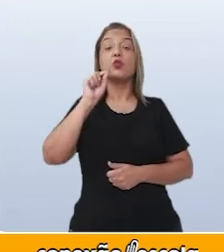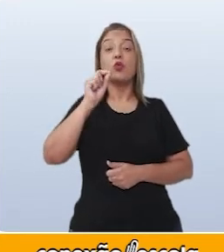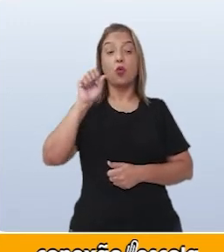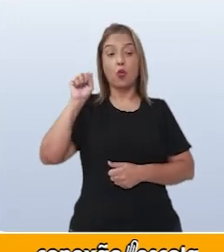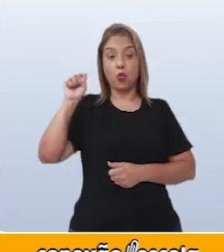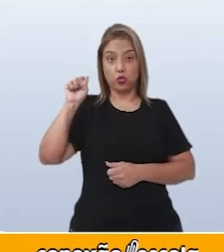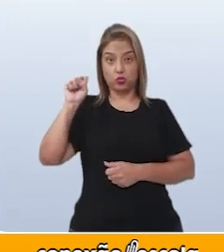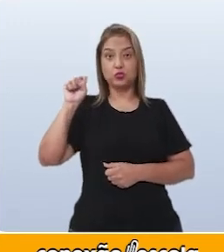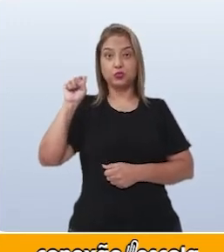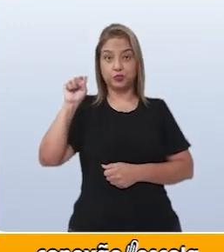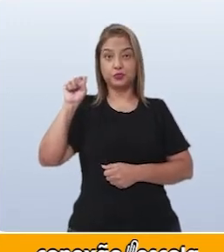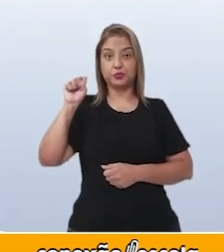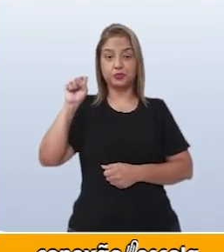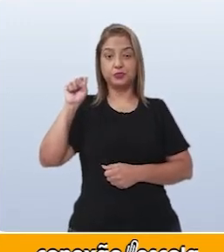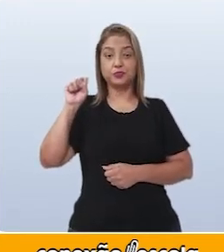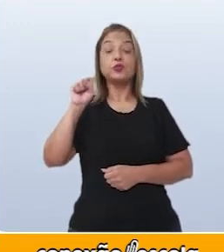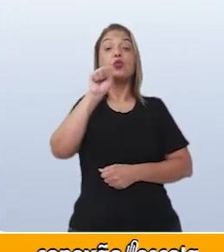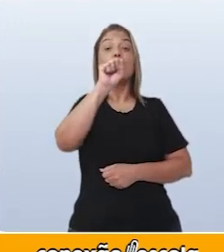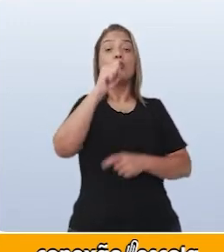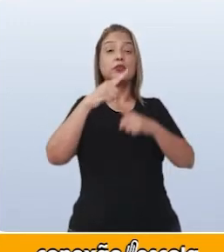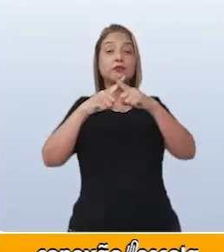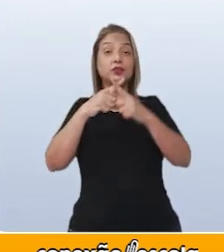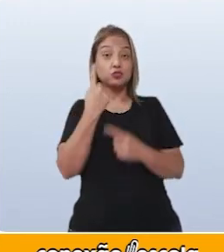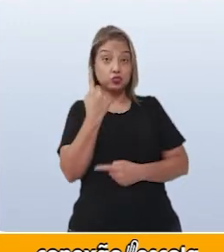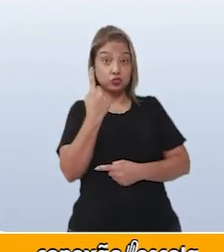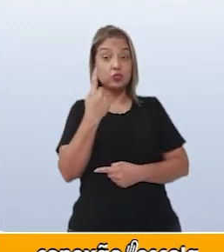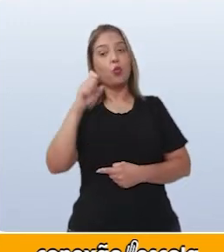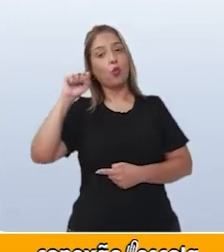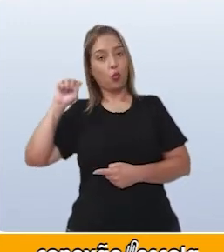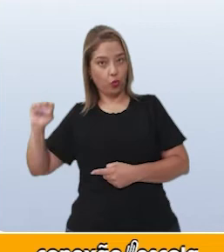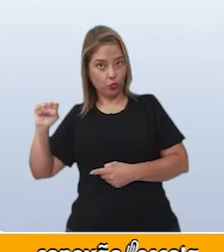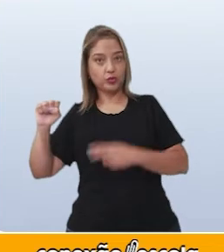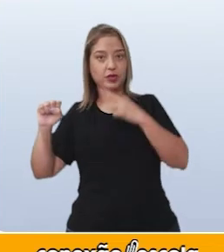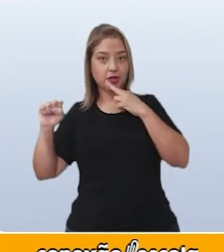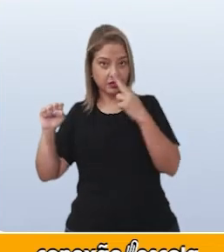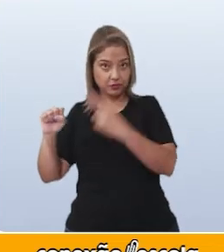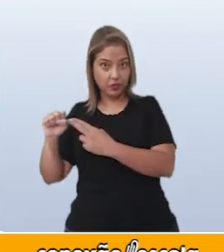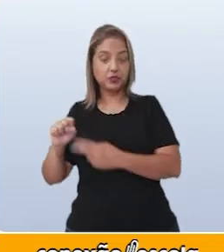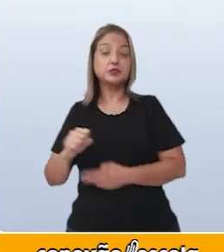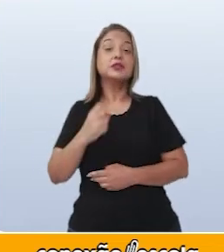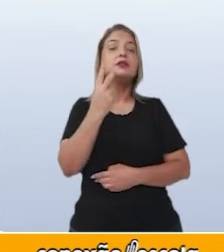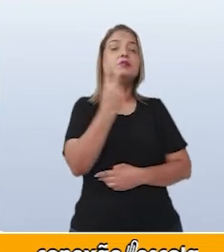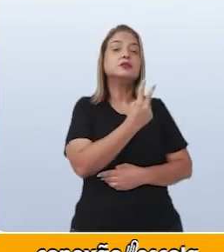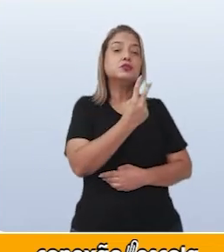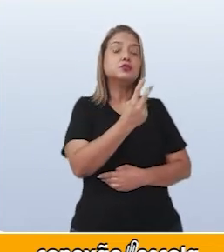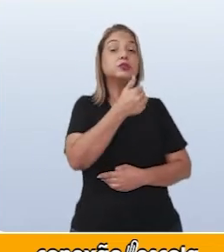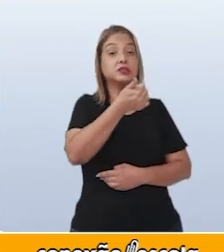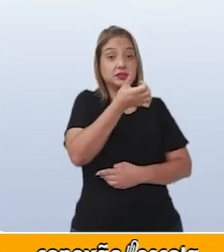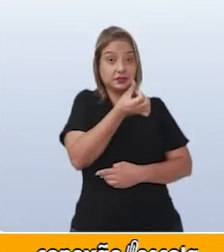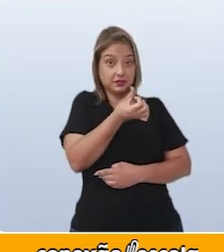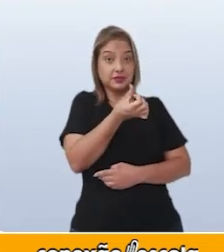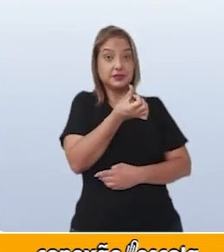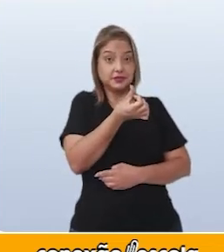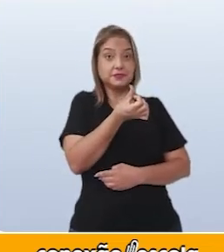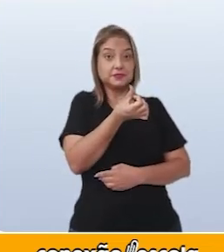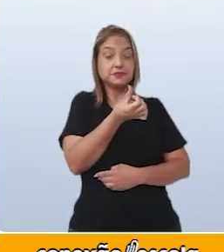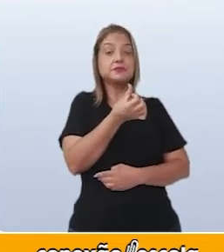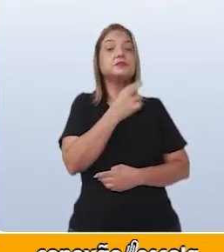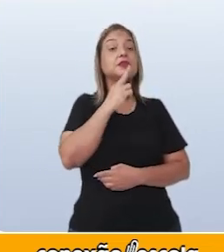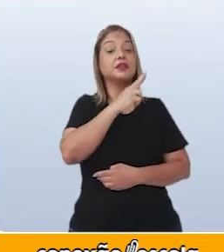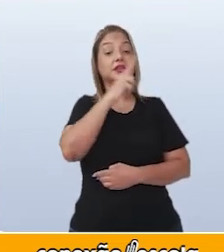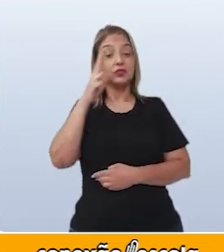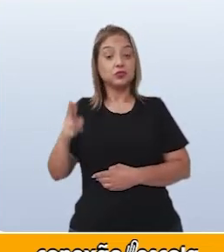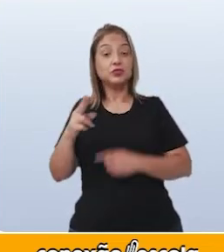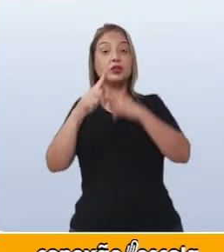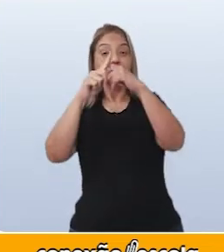8. 8 vezes 1 é 8. Segundo termo, 16. Resultado